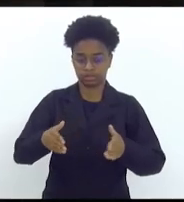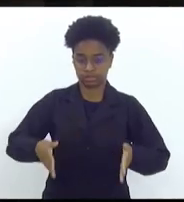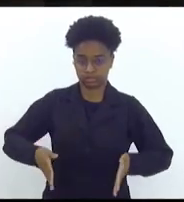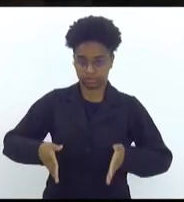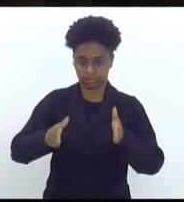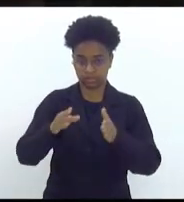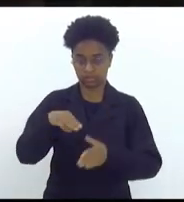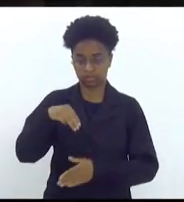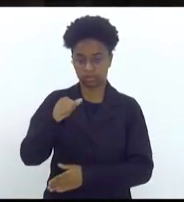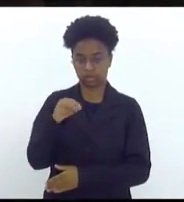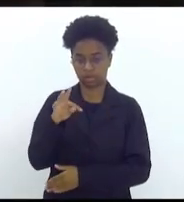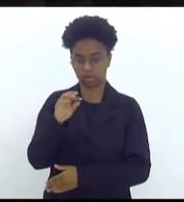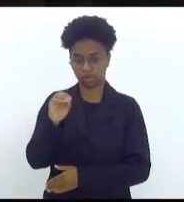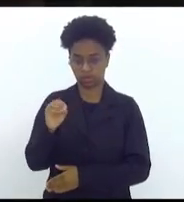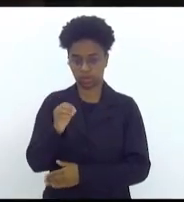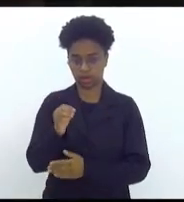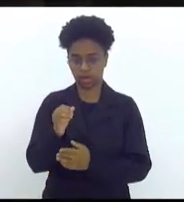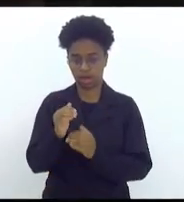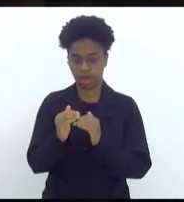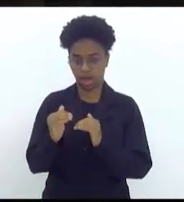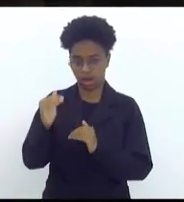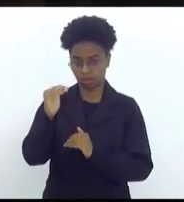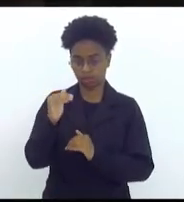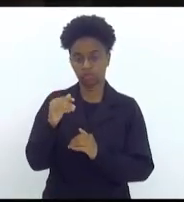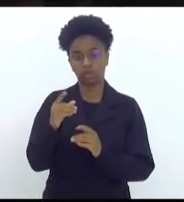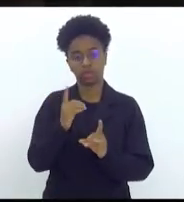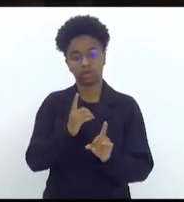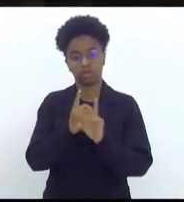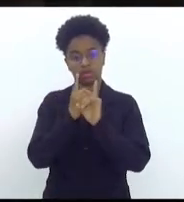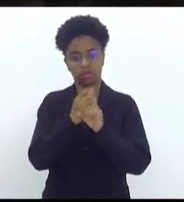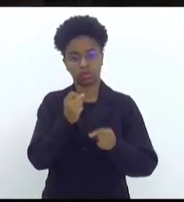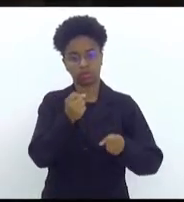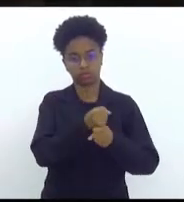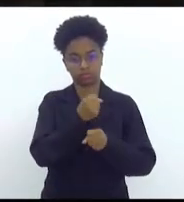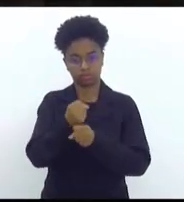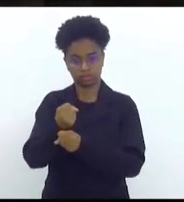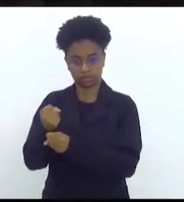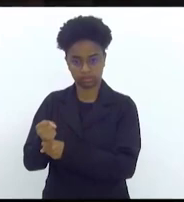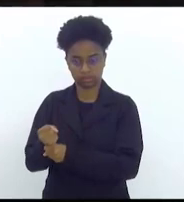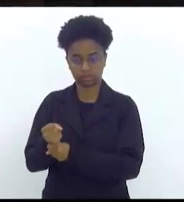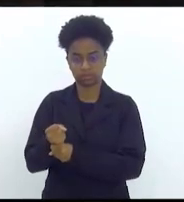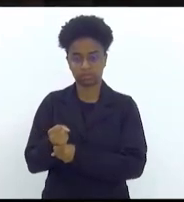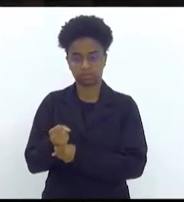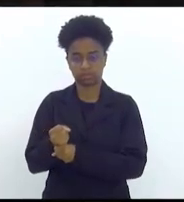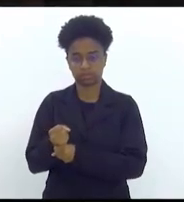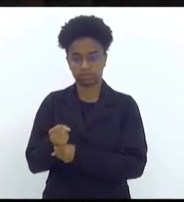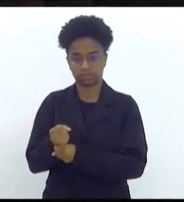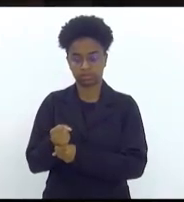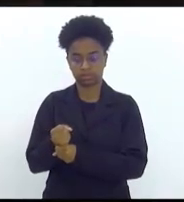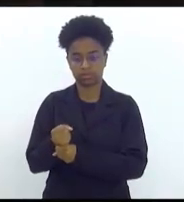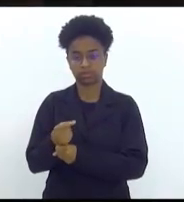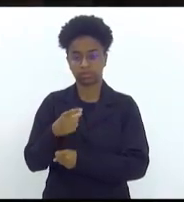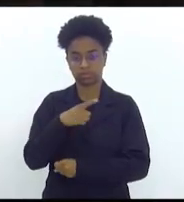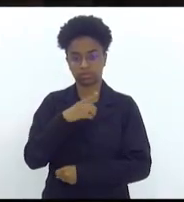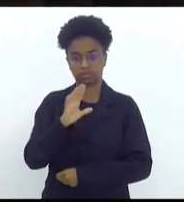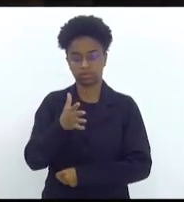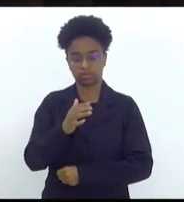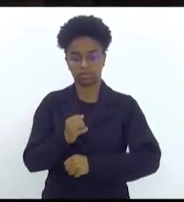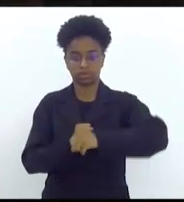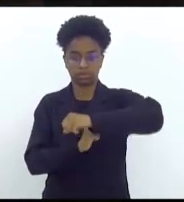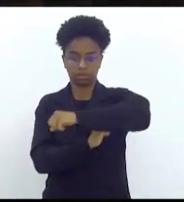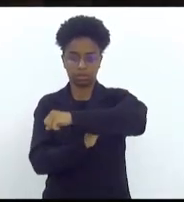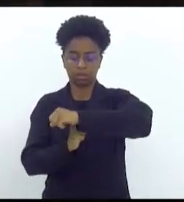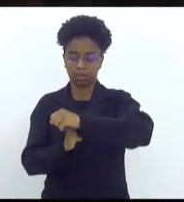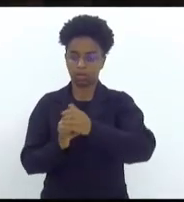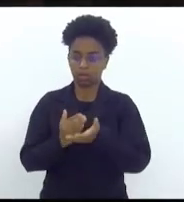já vai encontrar esse anel sendo construído com os pilares já em fazer